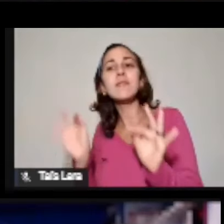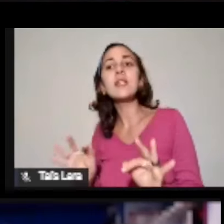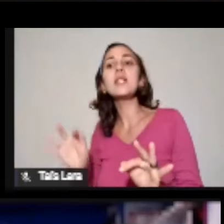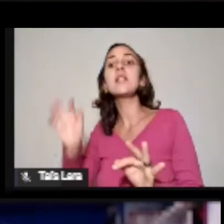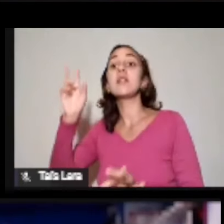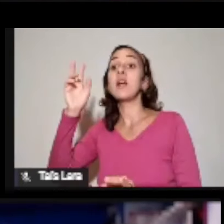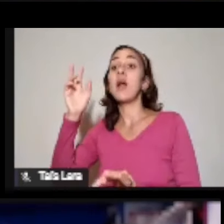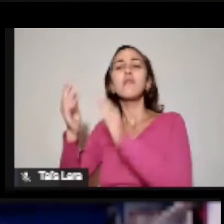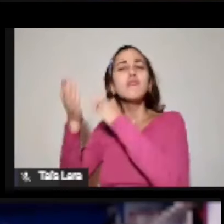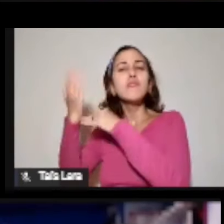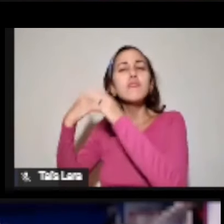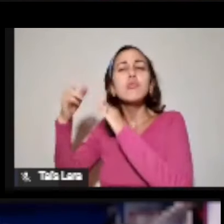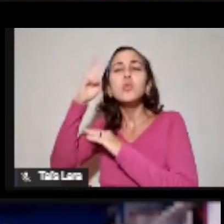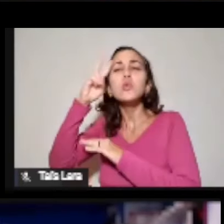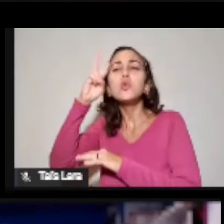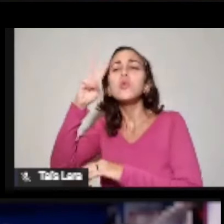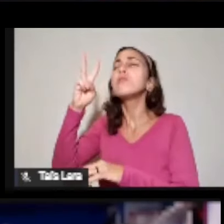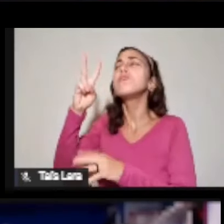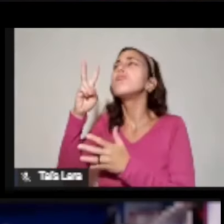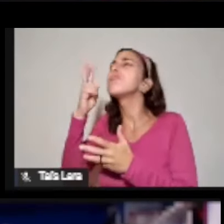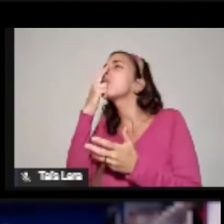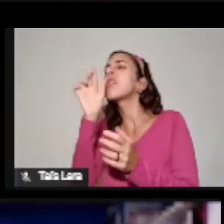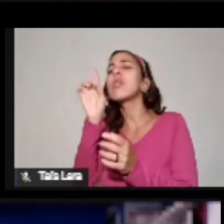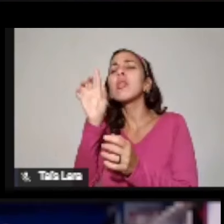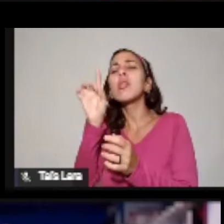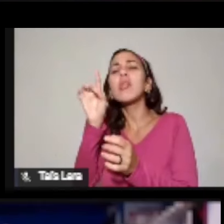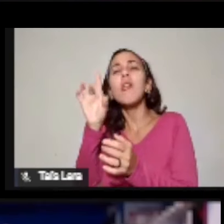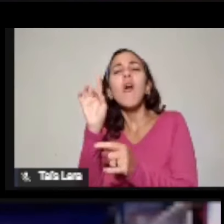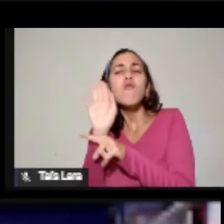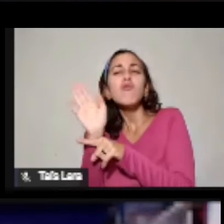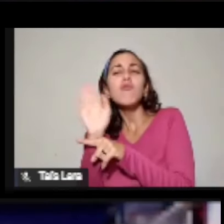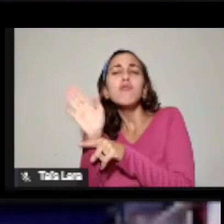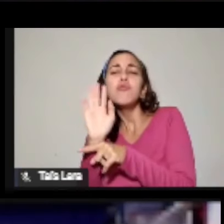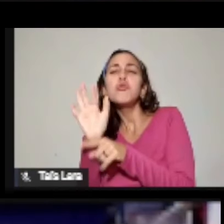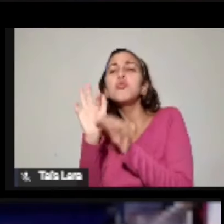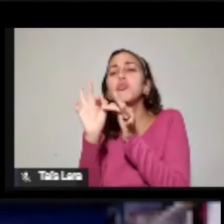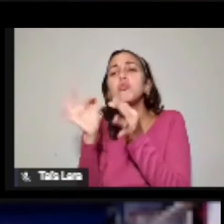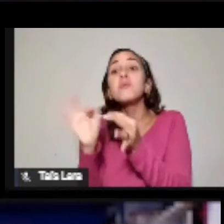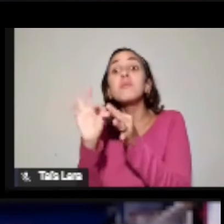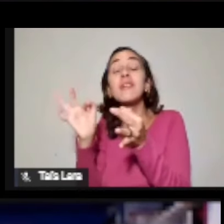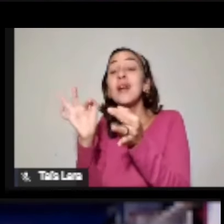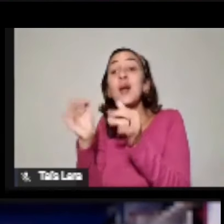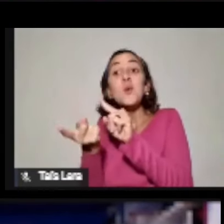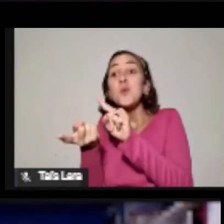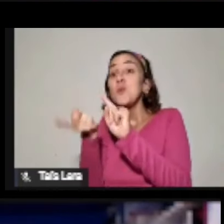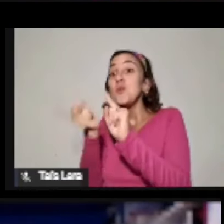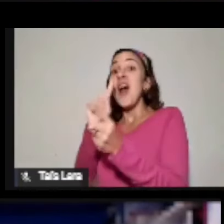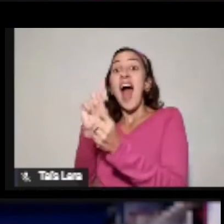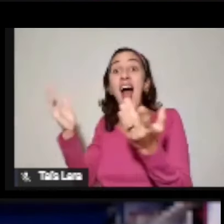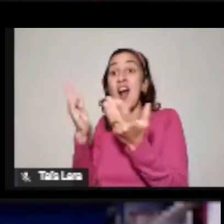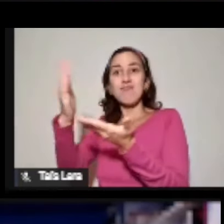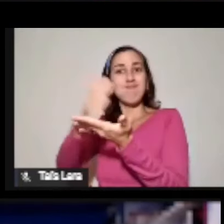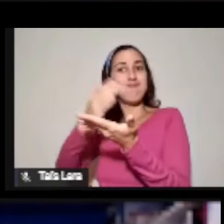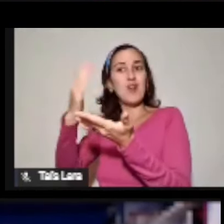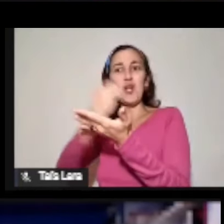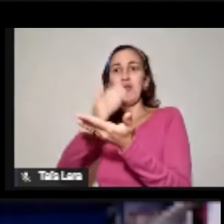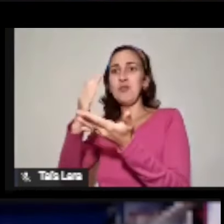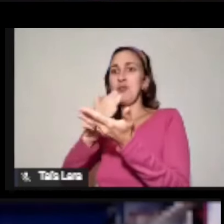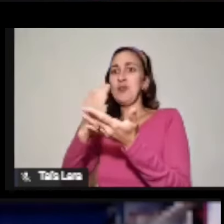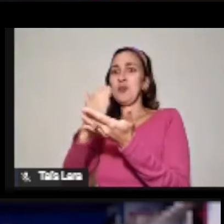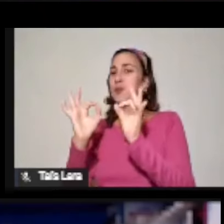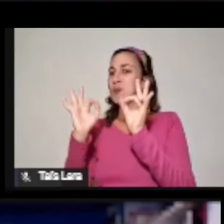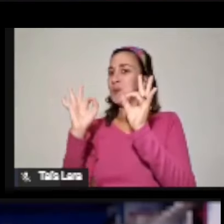era só para ser um vídeo, só um vídeo não, um vídeo super importante, virou um livro que ainda está gerando essa conversa com